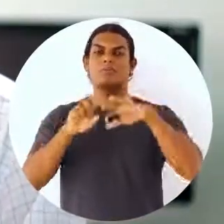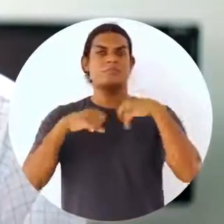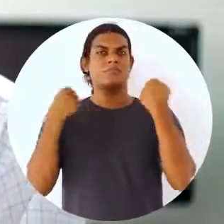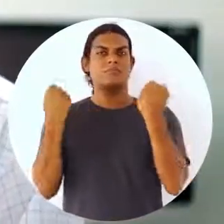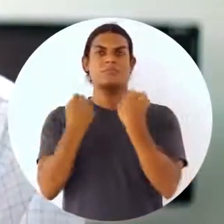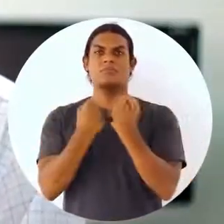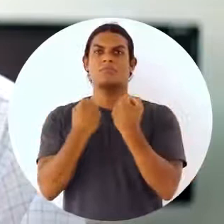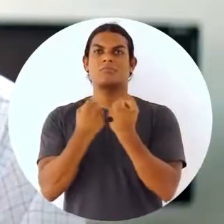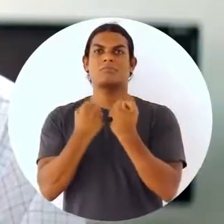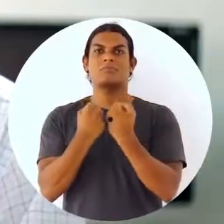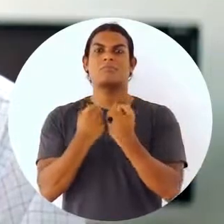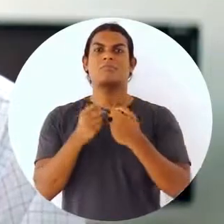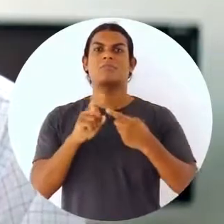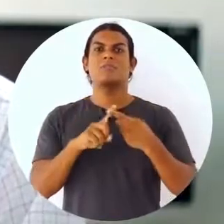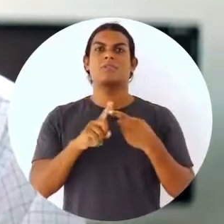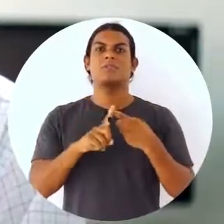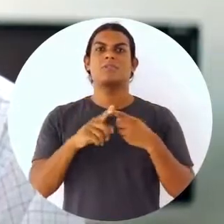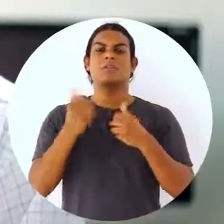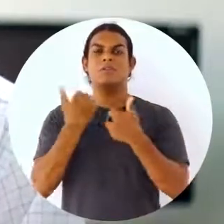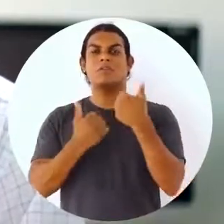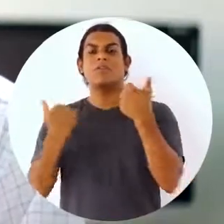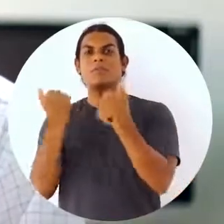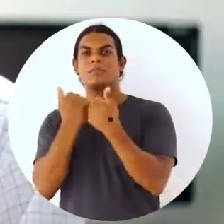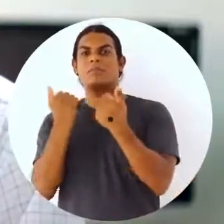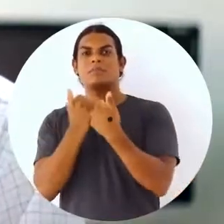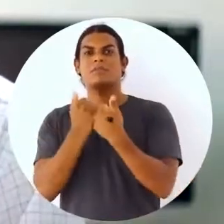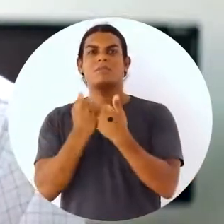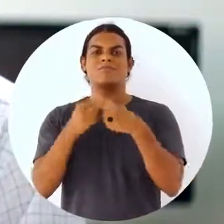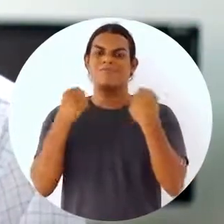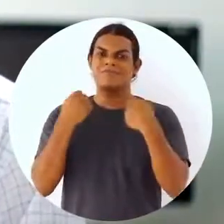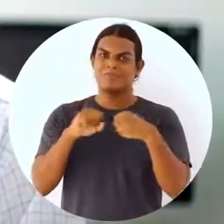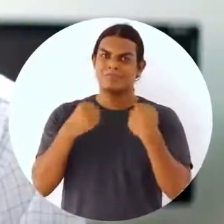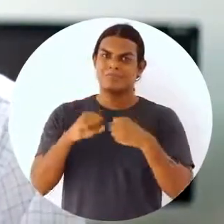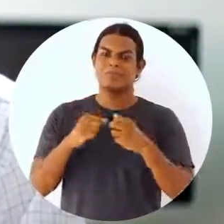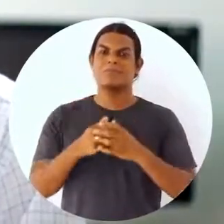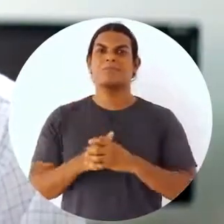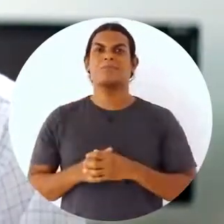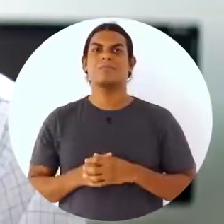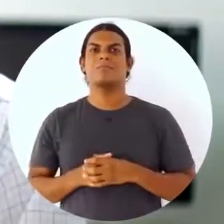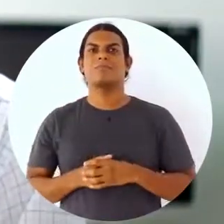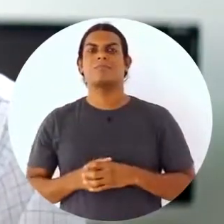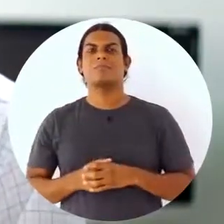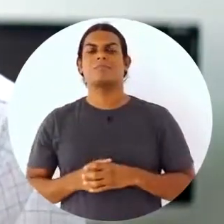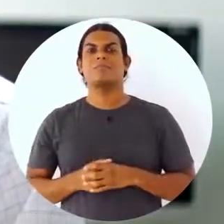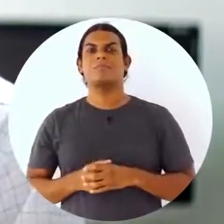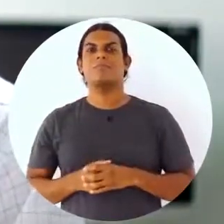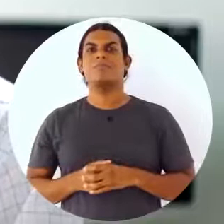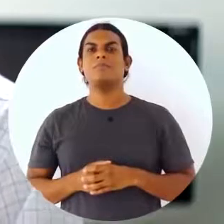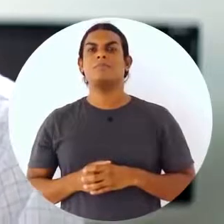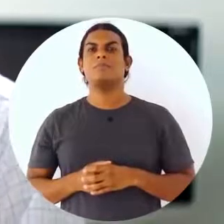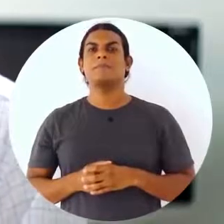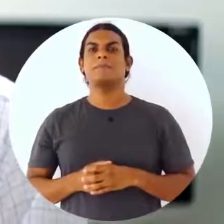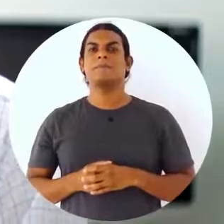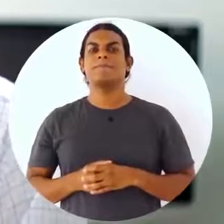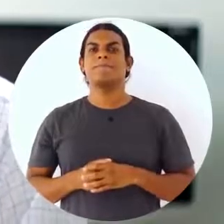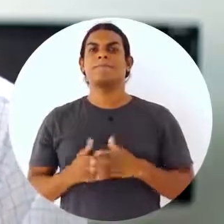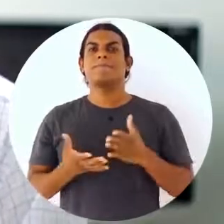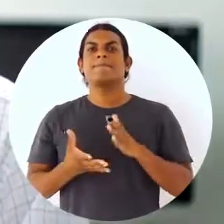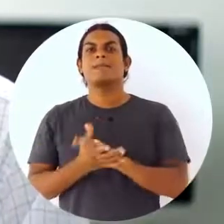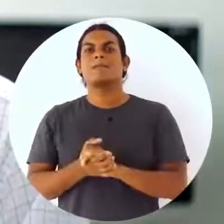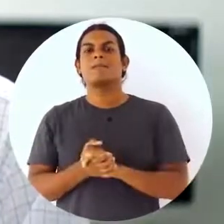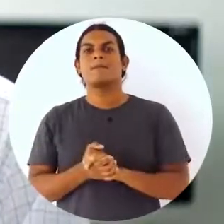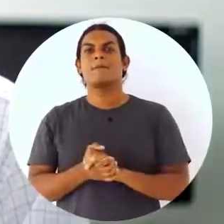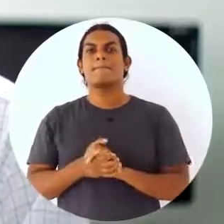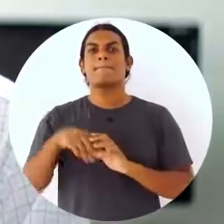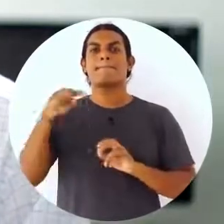e demandam que adaptações sejam feitas para poder se tornar essa organização mais adequada em relação ao produto e serviço que ela oferece. Então, essa